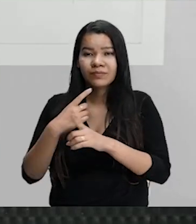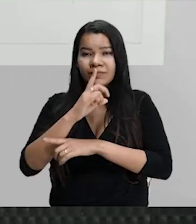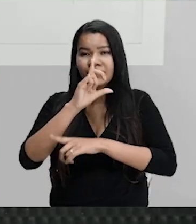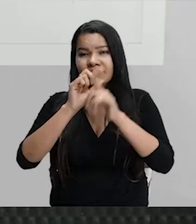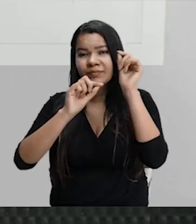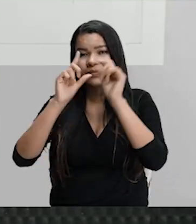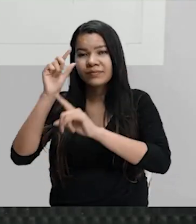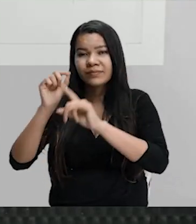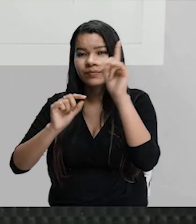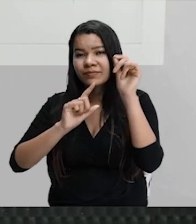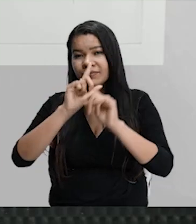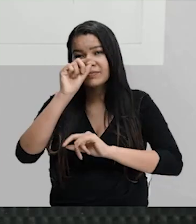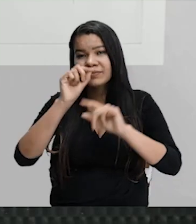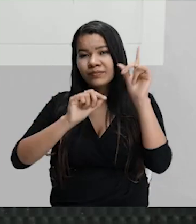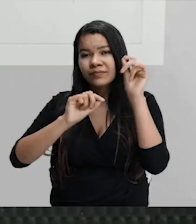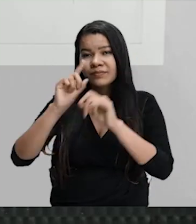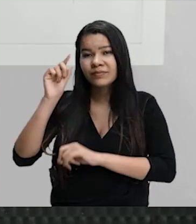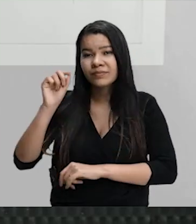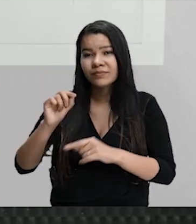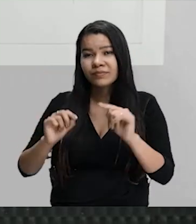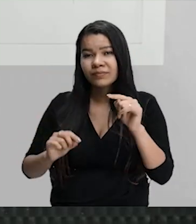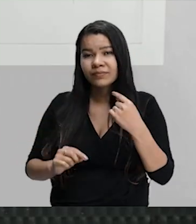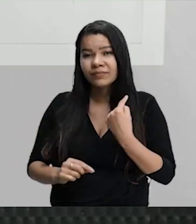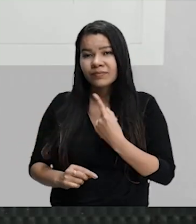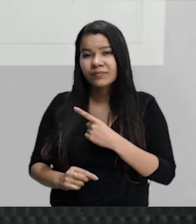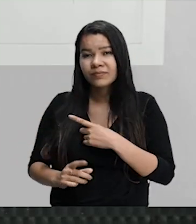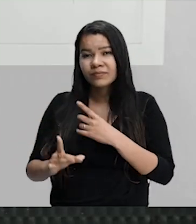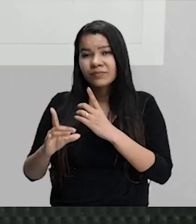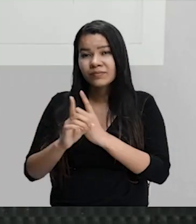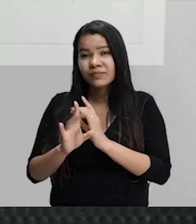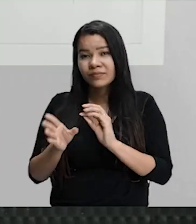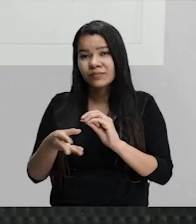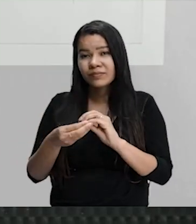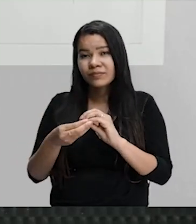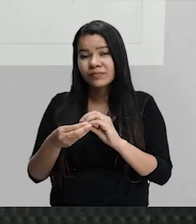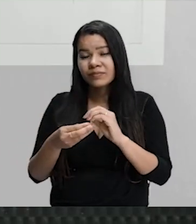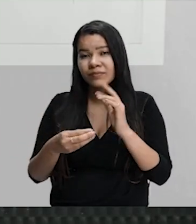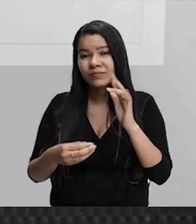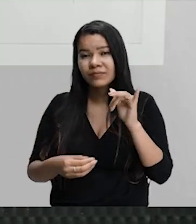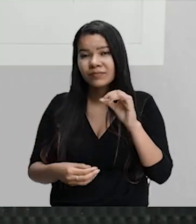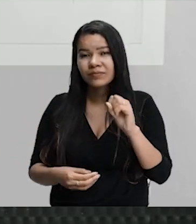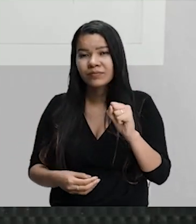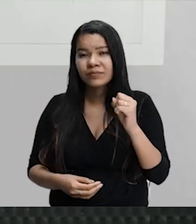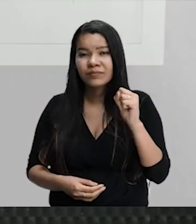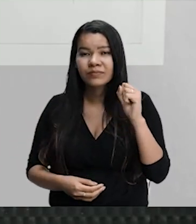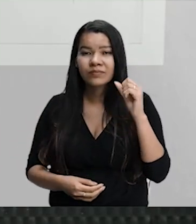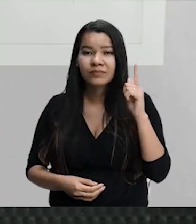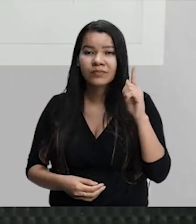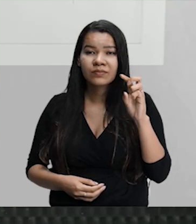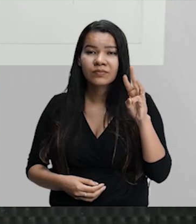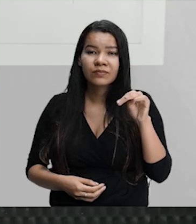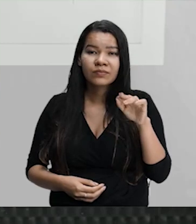estrelas, tá certo? É isso que nós encontramos. Inclusive os raios gama eles são emitidos, né, por